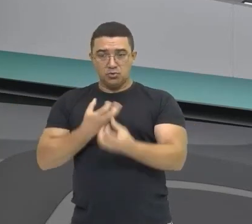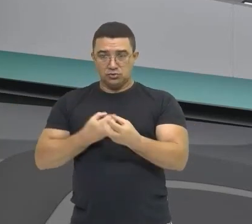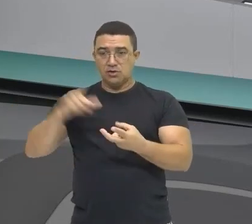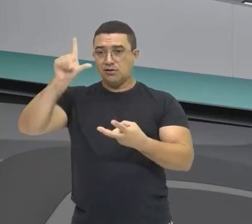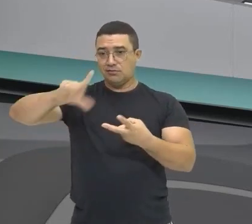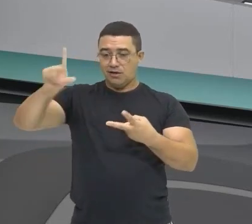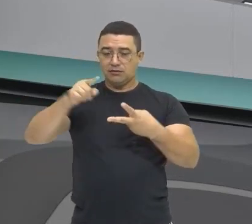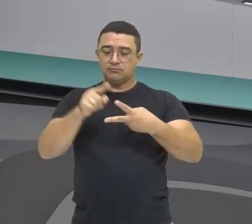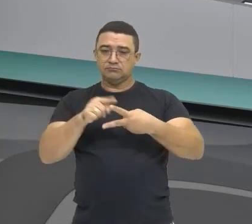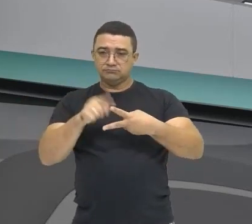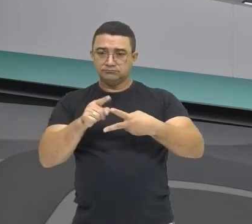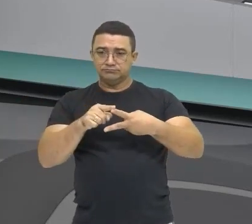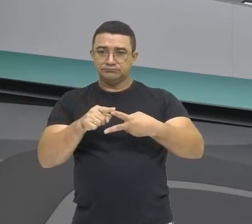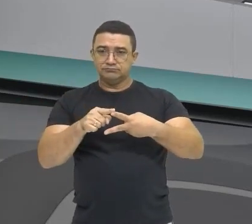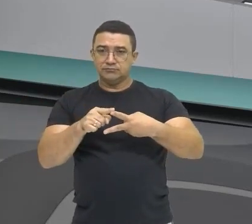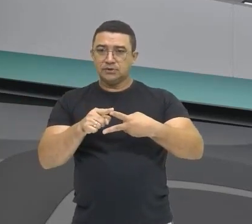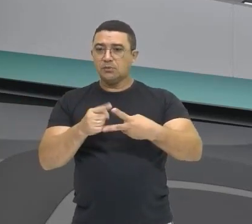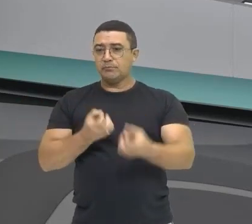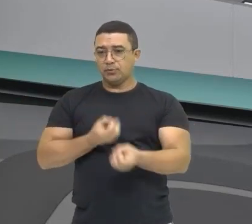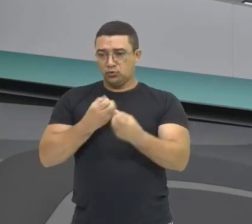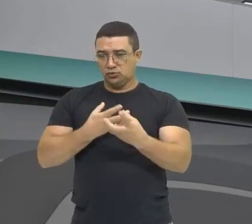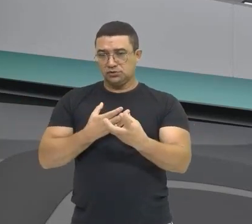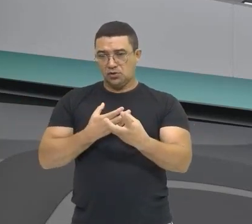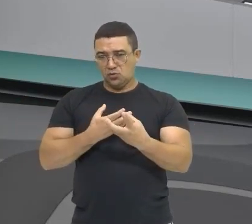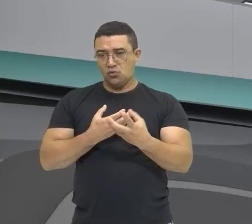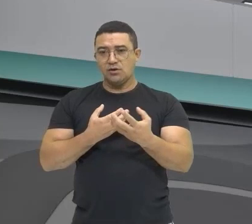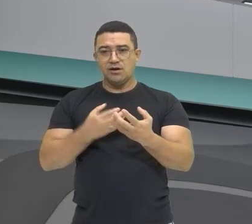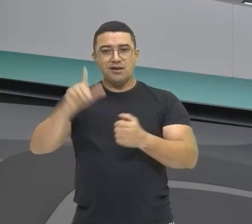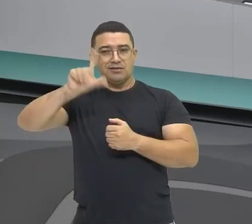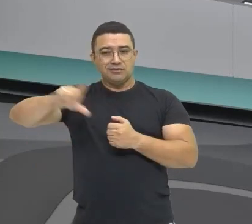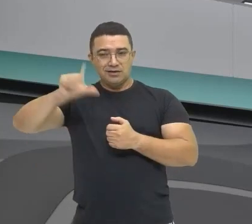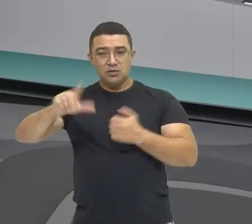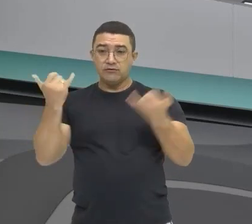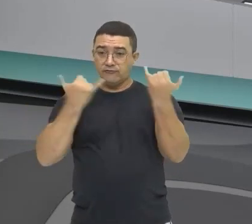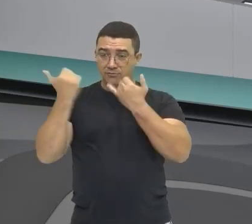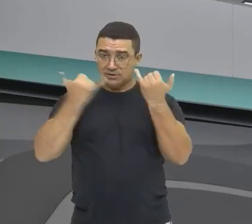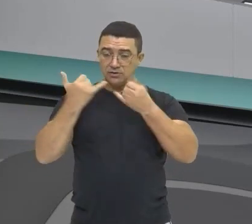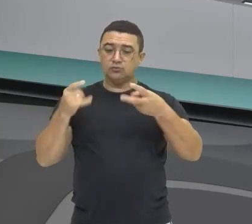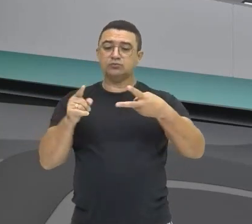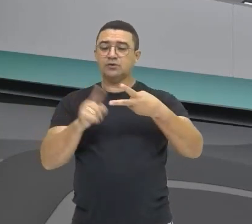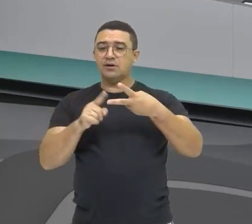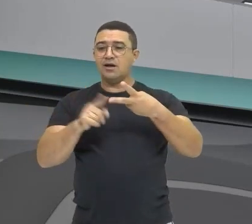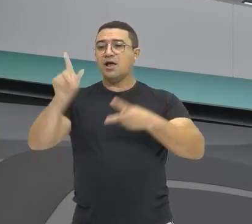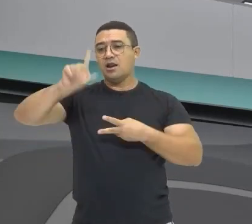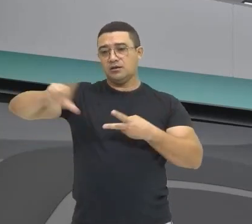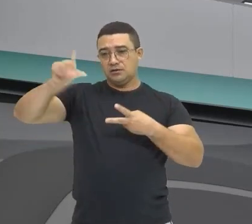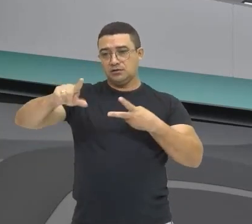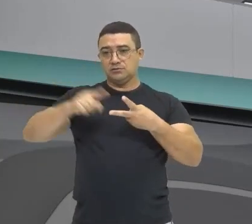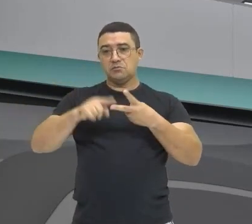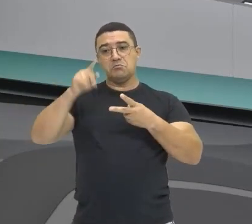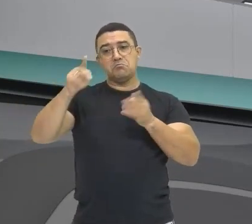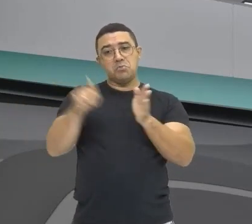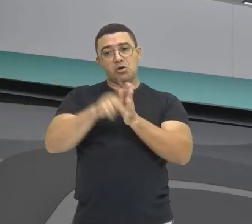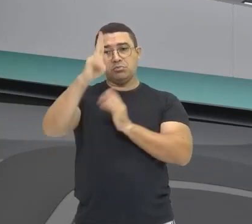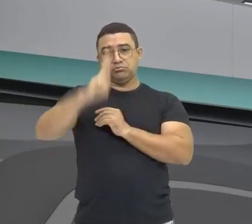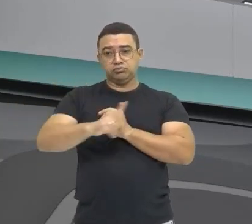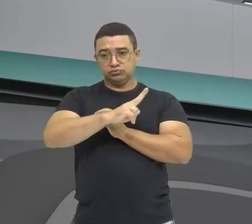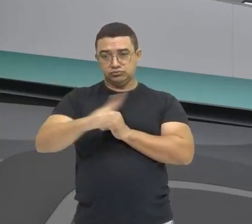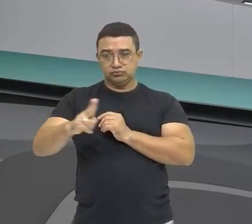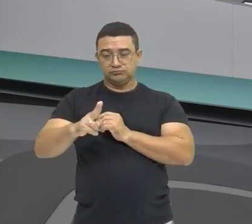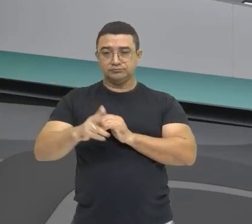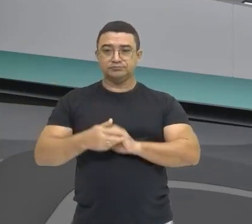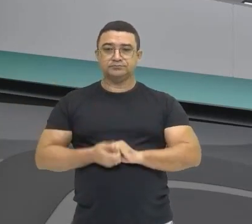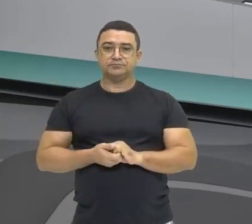literária, se divide em produção literária, literatura de informação e literatura jesuítica. Muito